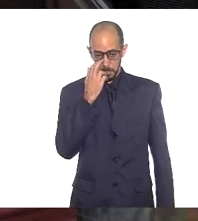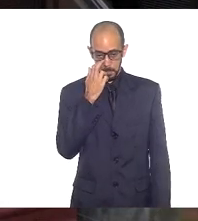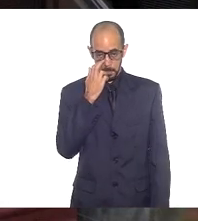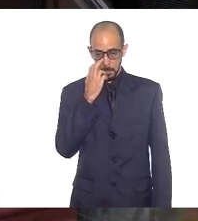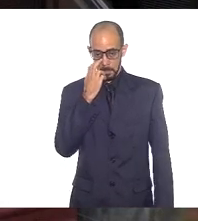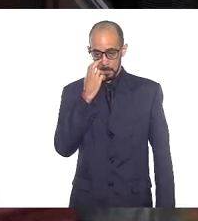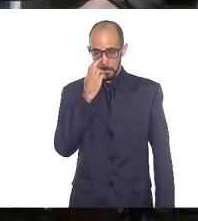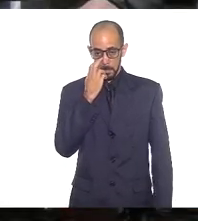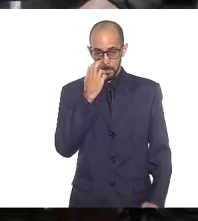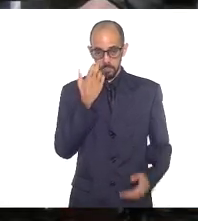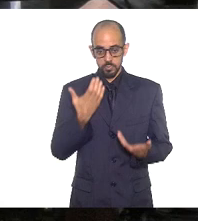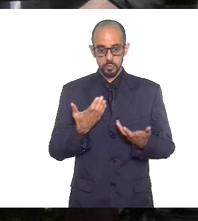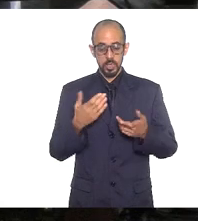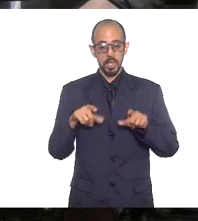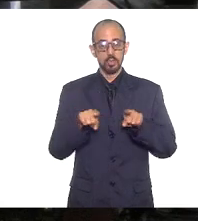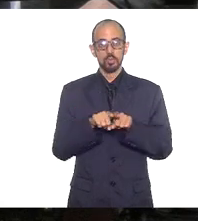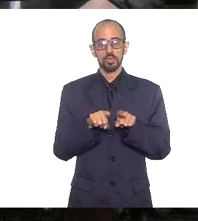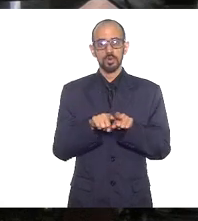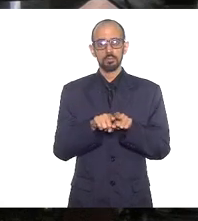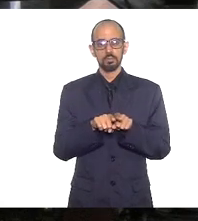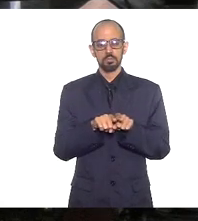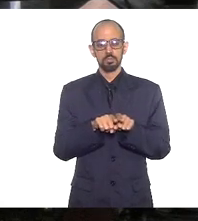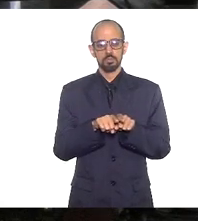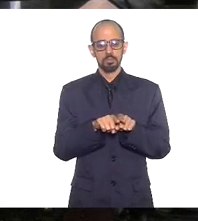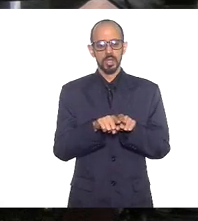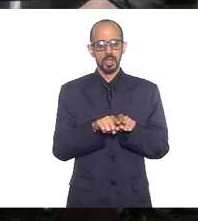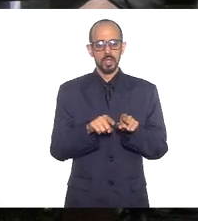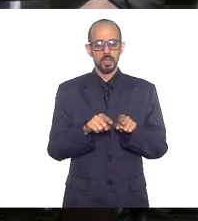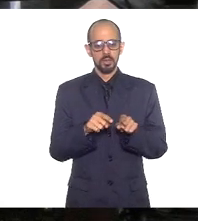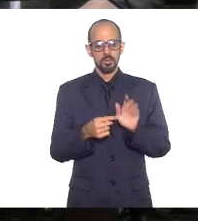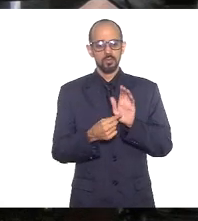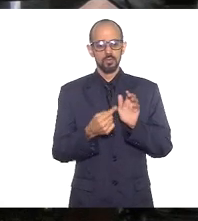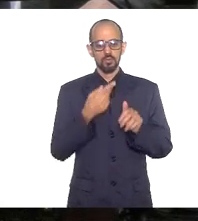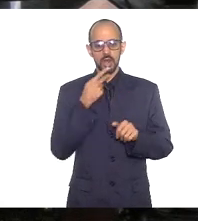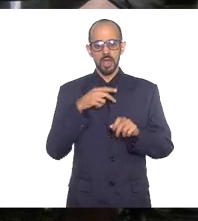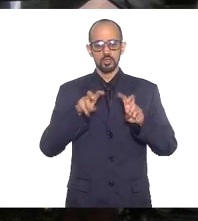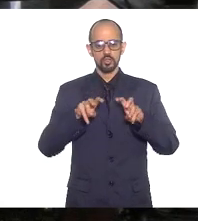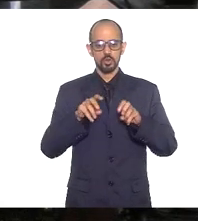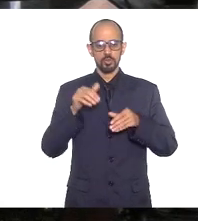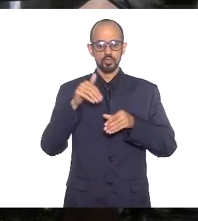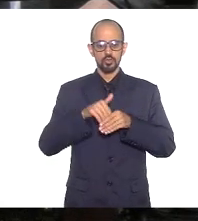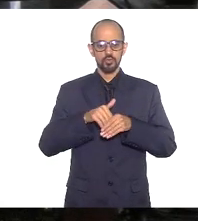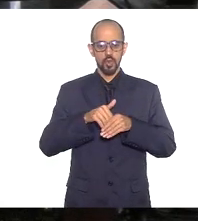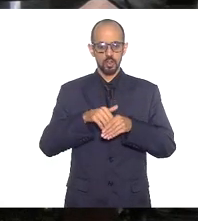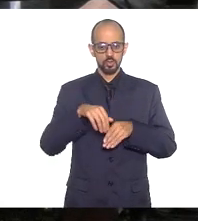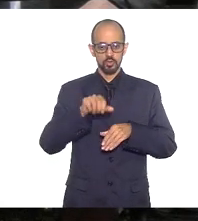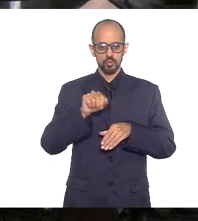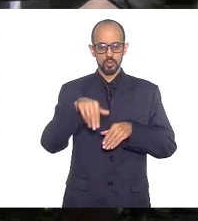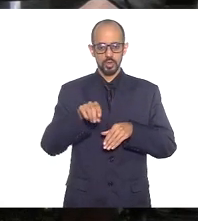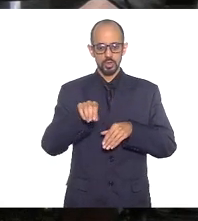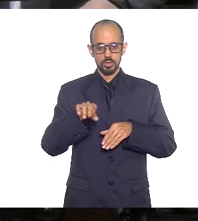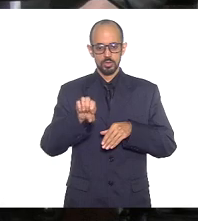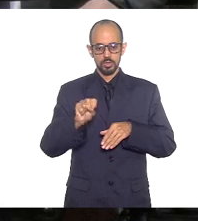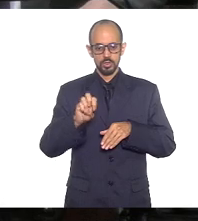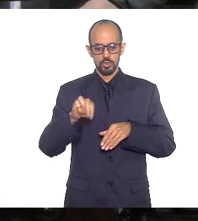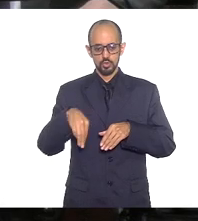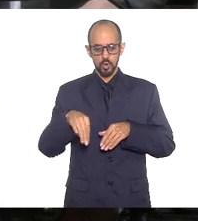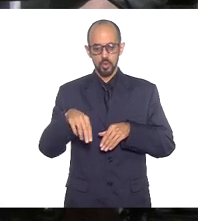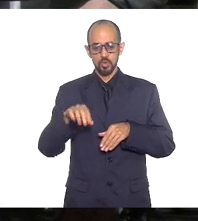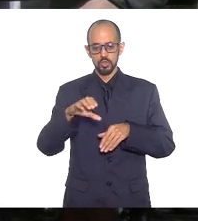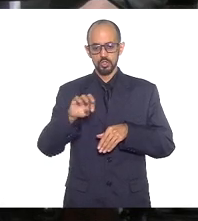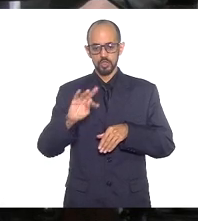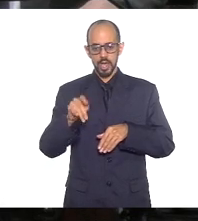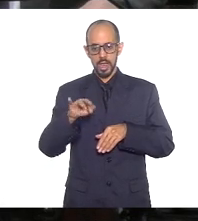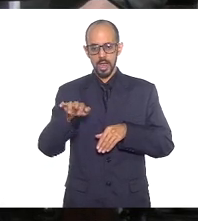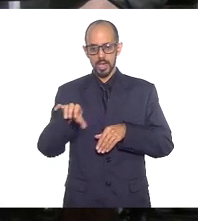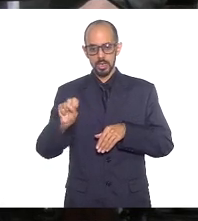Eu quero consignar aqui os votos. Favorável do Anderson Moraes, Charles Batista